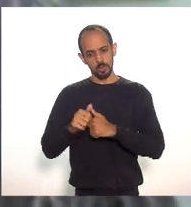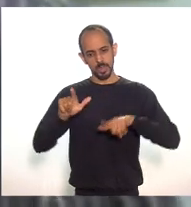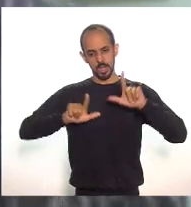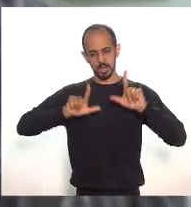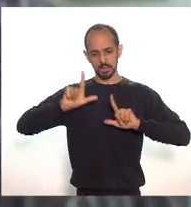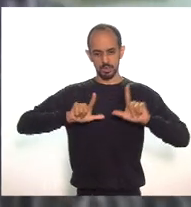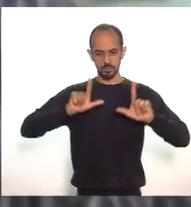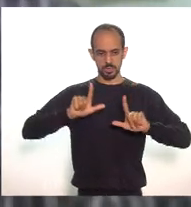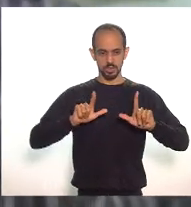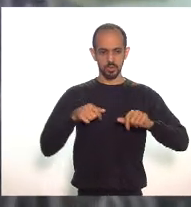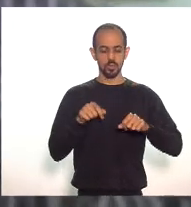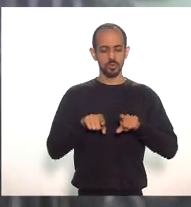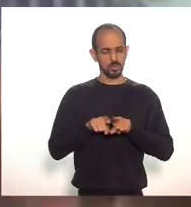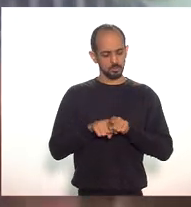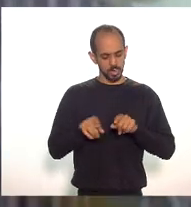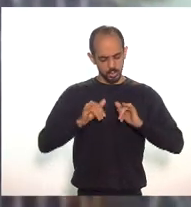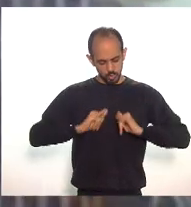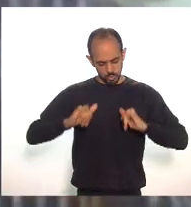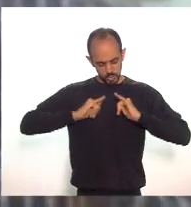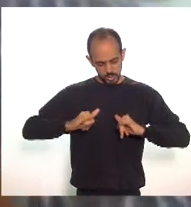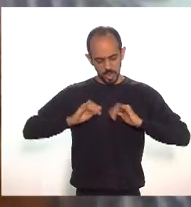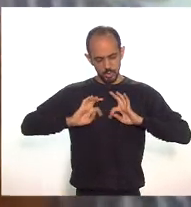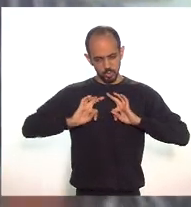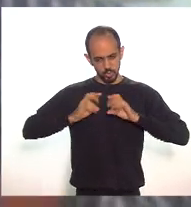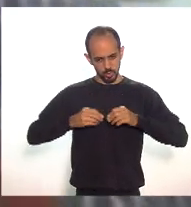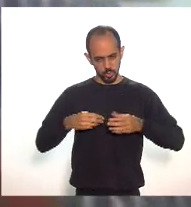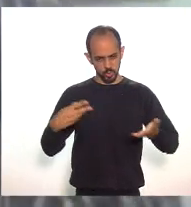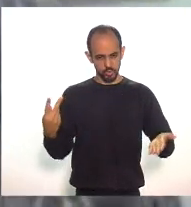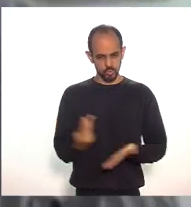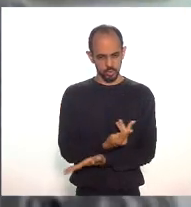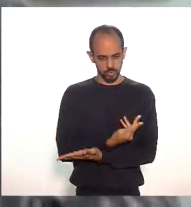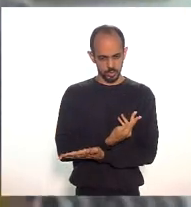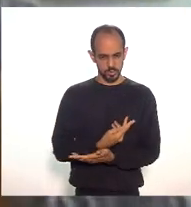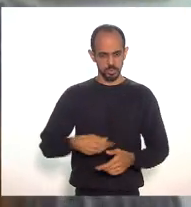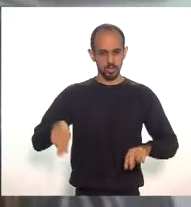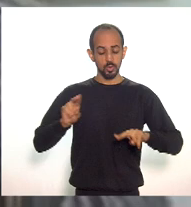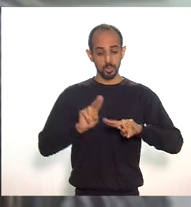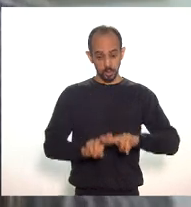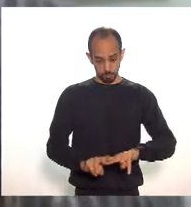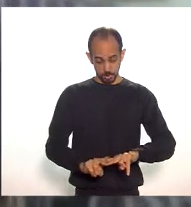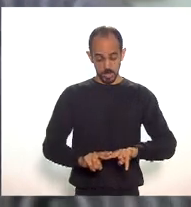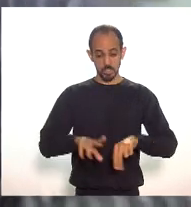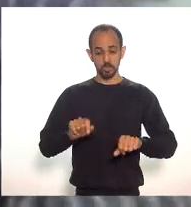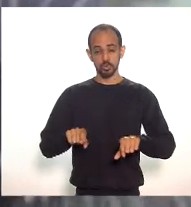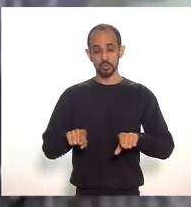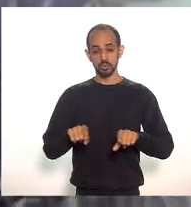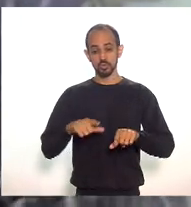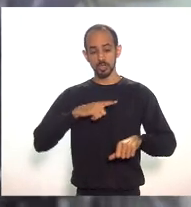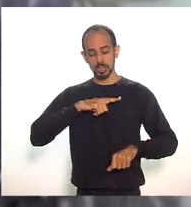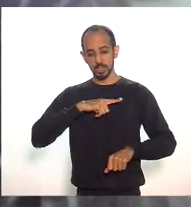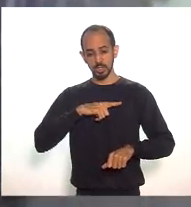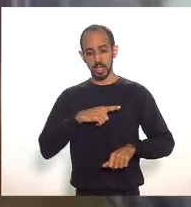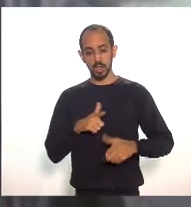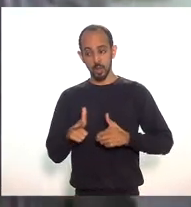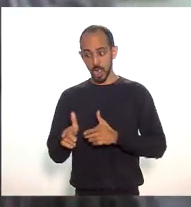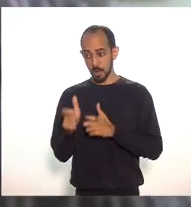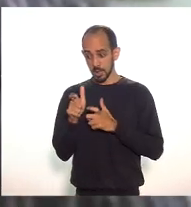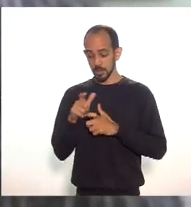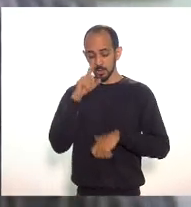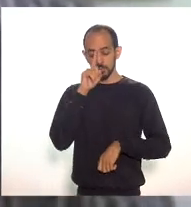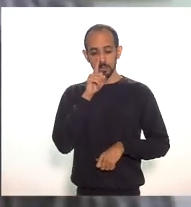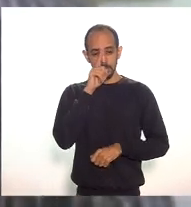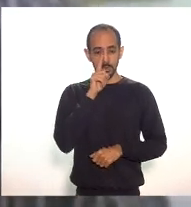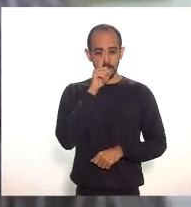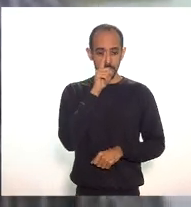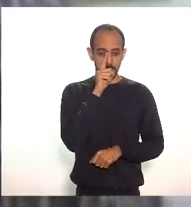temos acompanhado os noticiários todos de ministros que estão sendo presos tem o armamento perigoso e